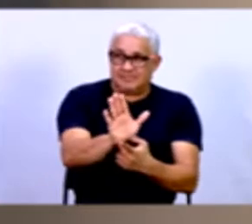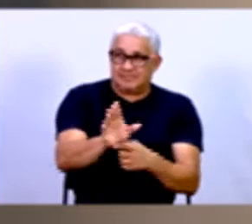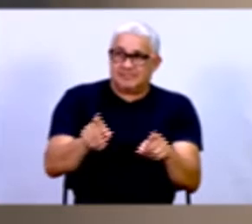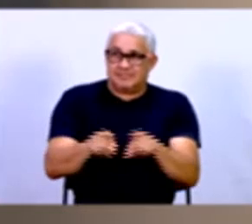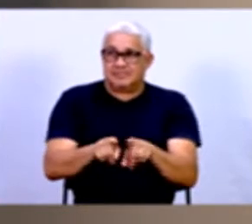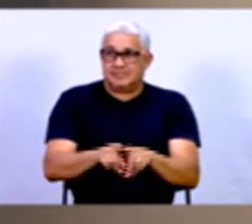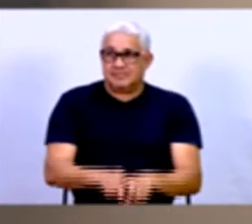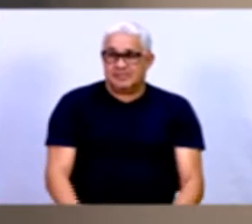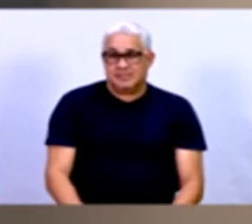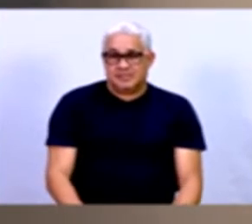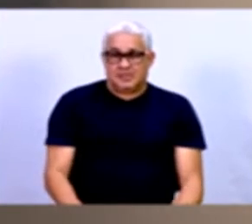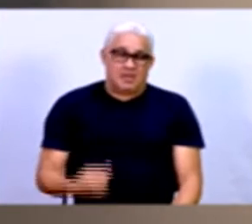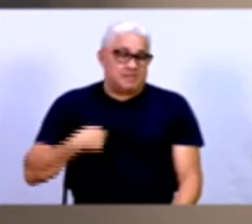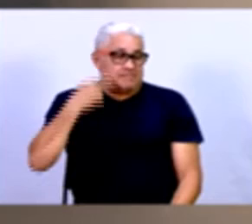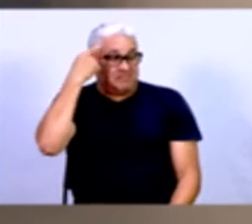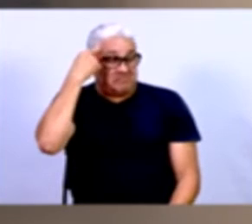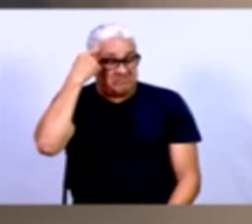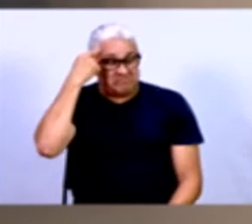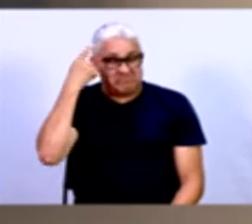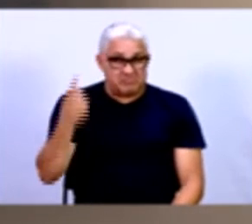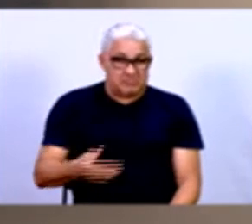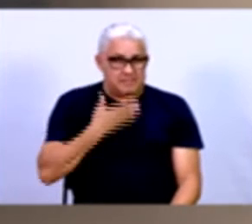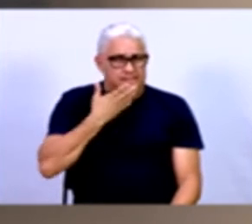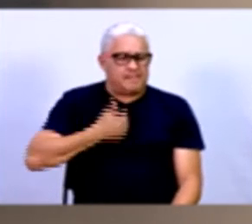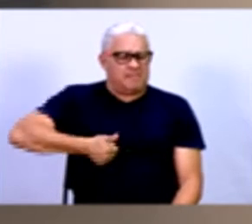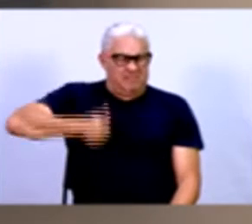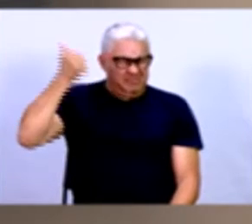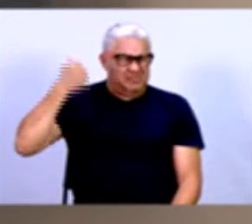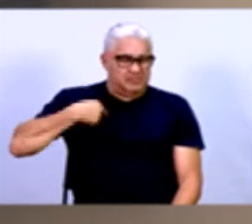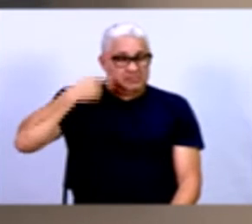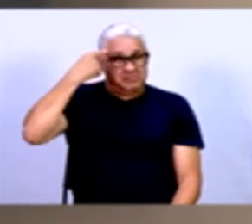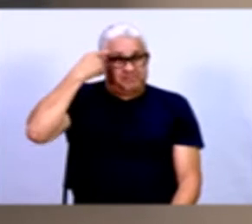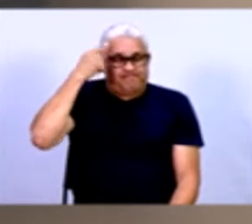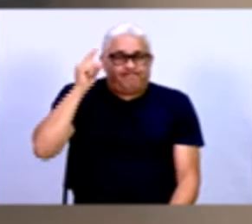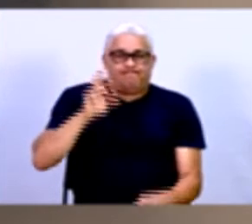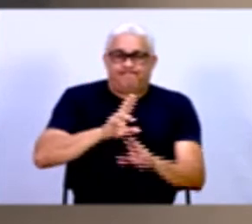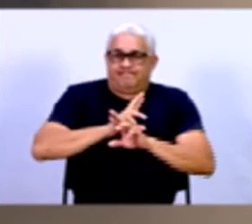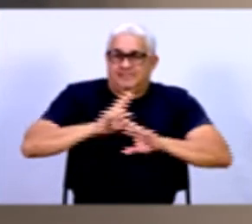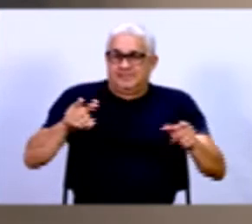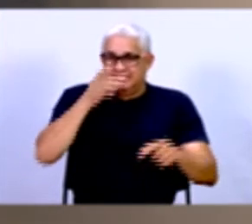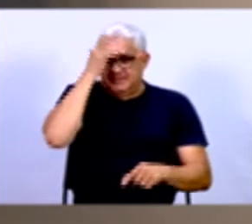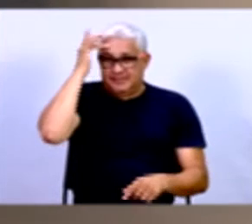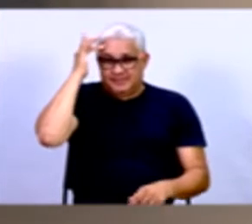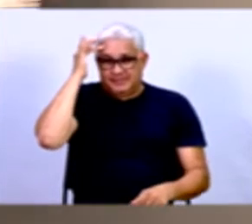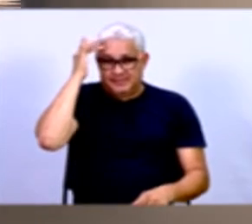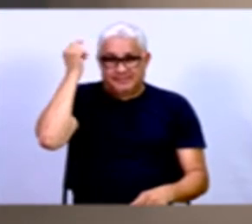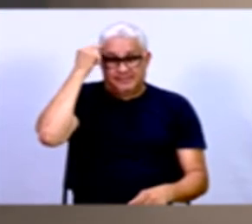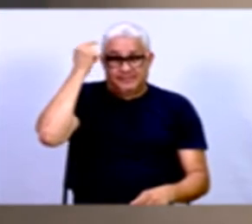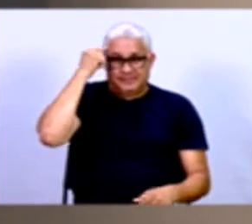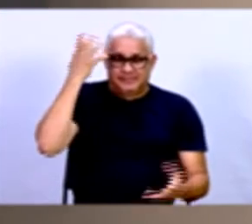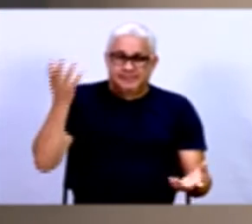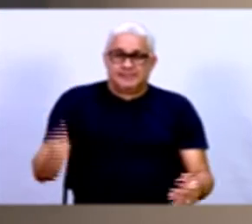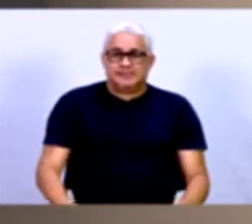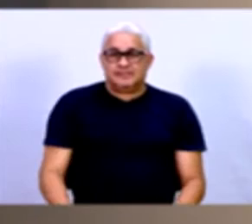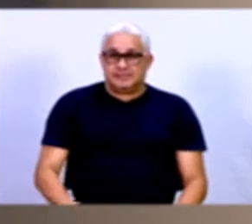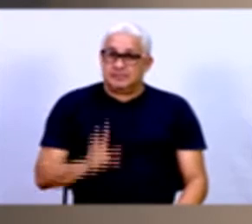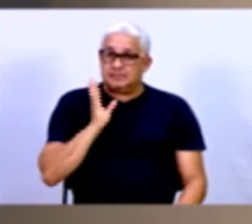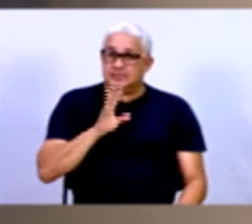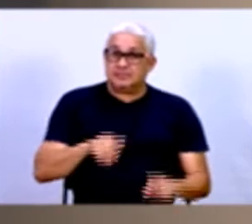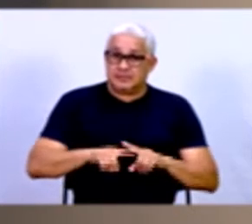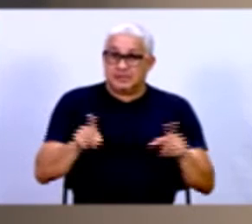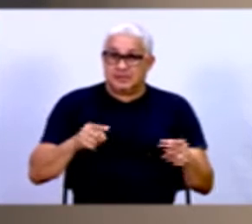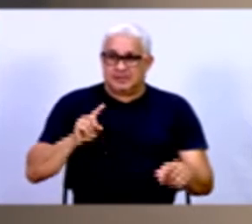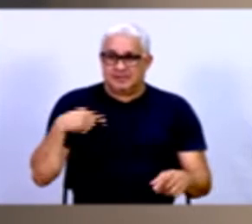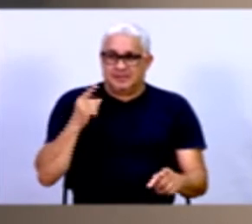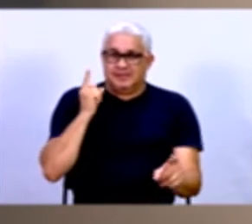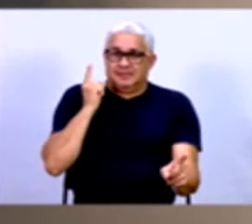não... Olha, eu pensei que ia ser melhor, eu não imaginei que as pessoas estivessem pensando dessa maneira. Legal, mas a gente